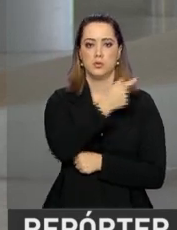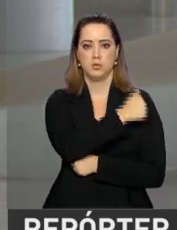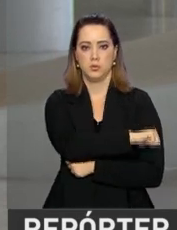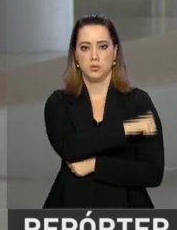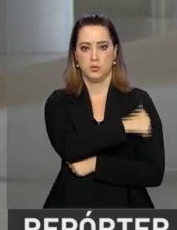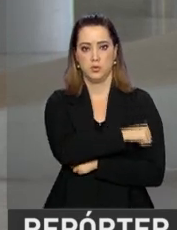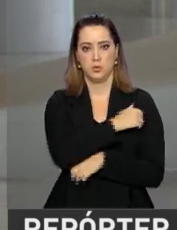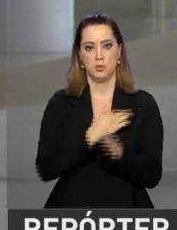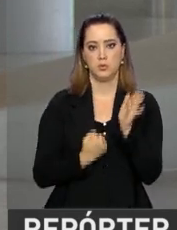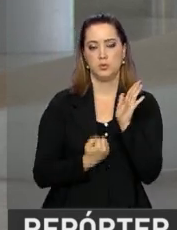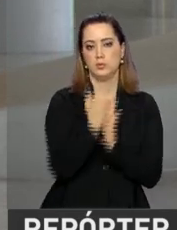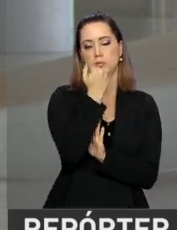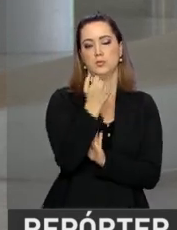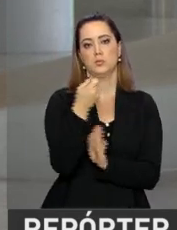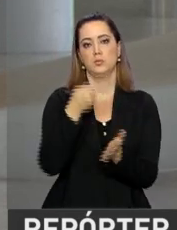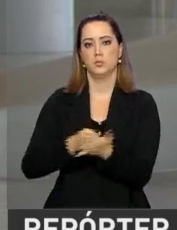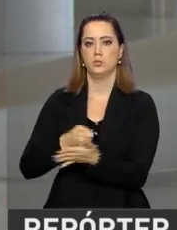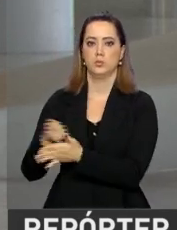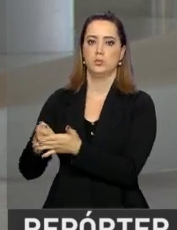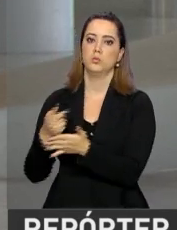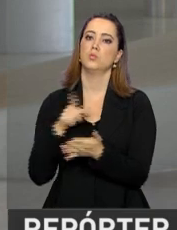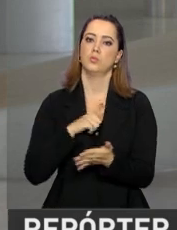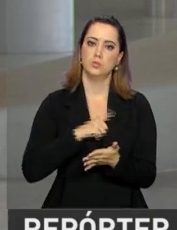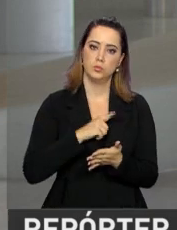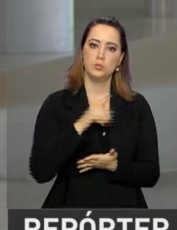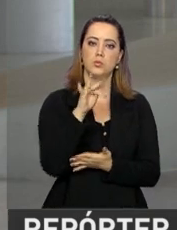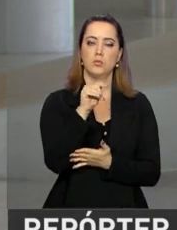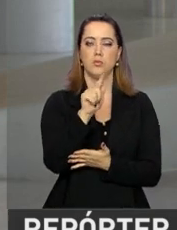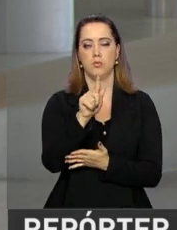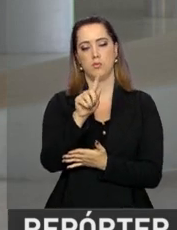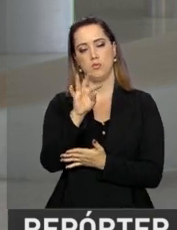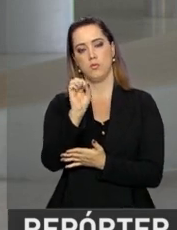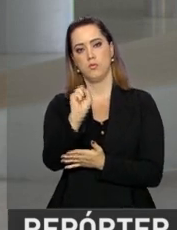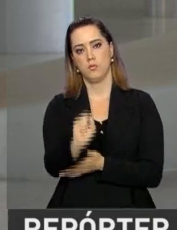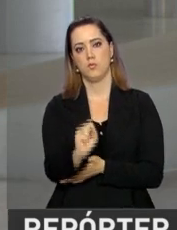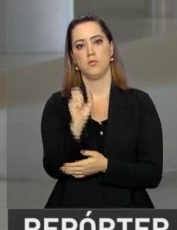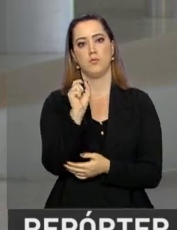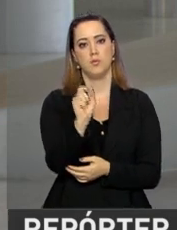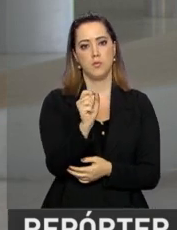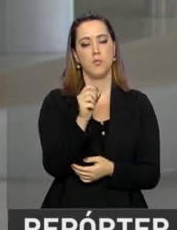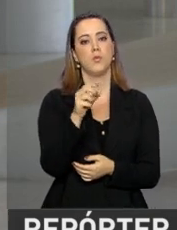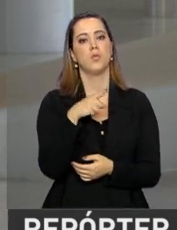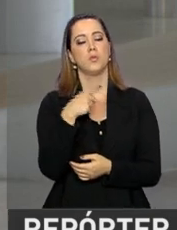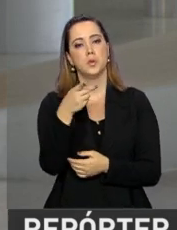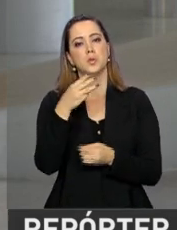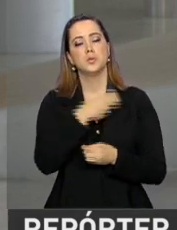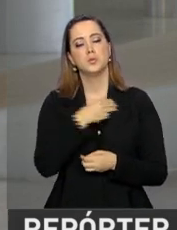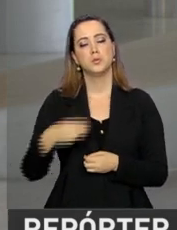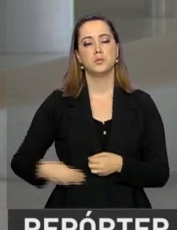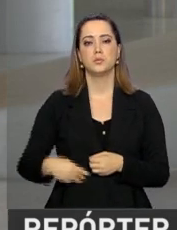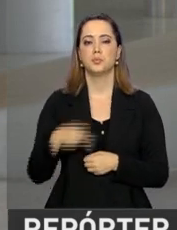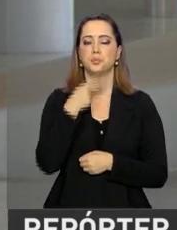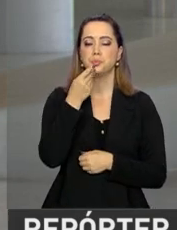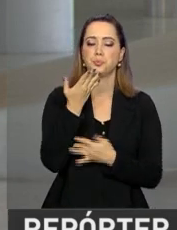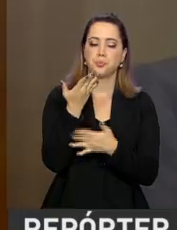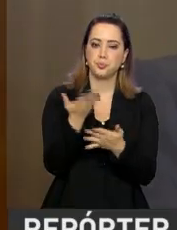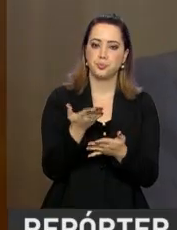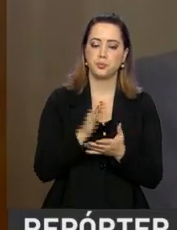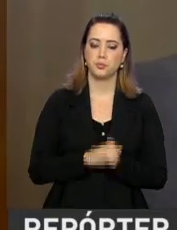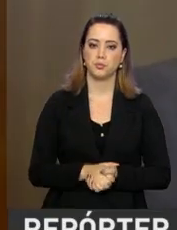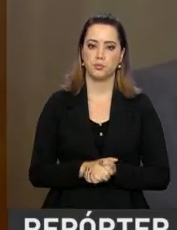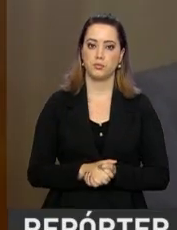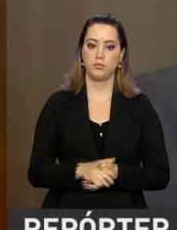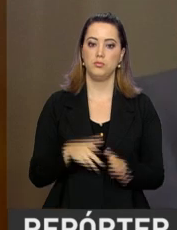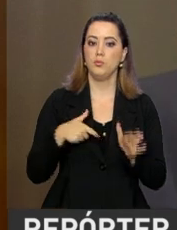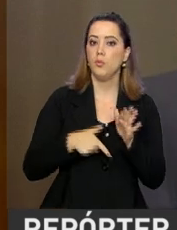de recolhimento do Fundo de Garantia. O ministro do Trabalho, Ronaldo Nogueira, falou sobre esse assunto. Vamos ver. Antes